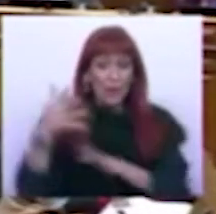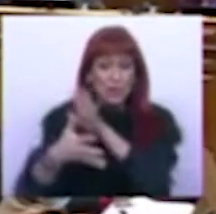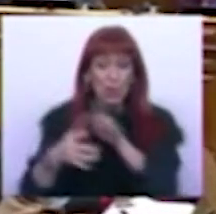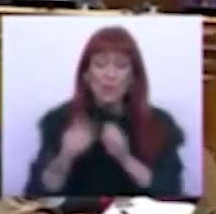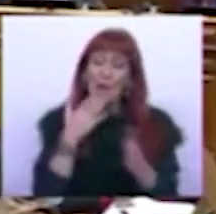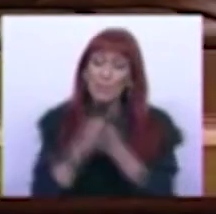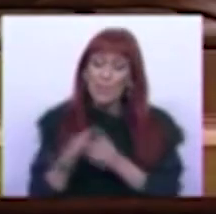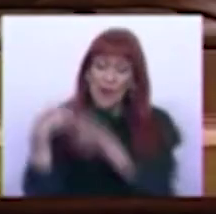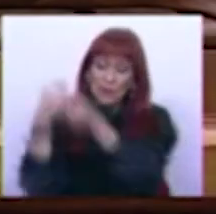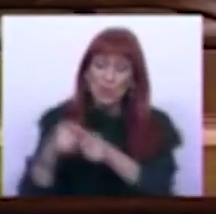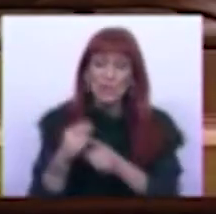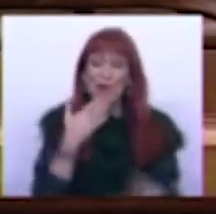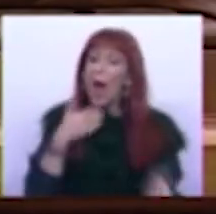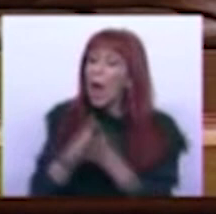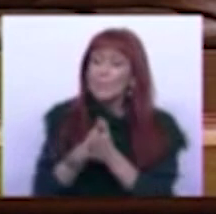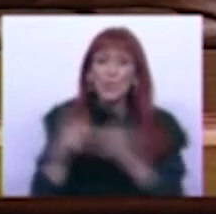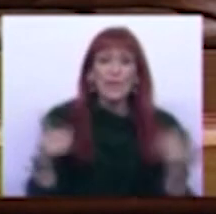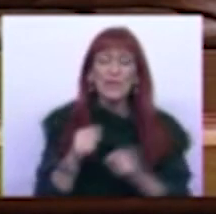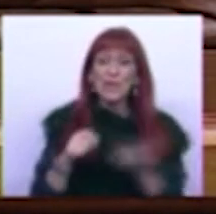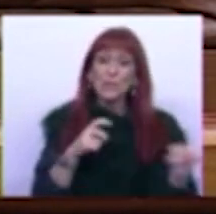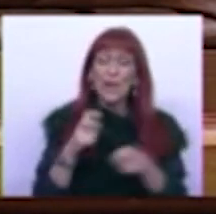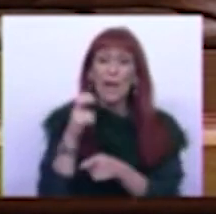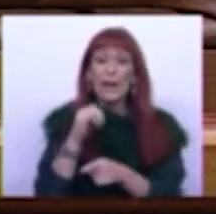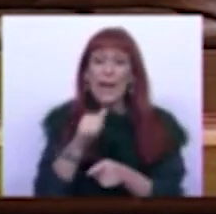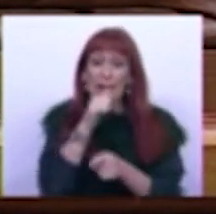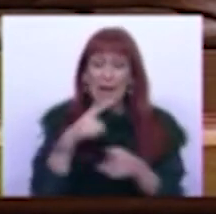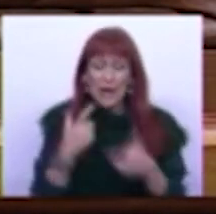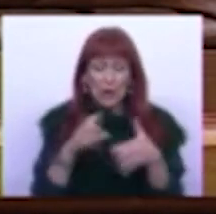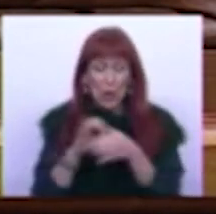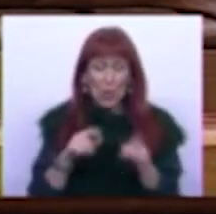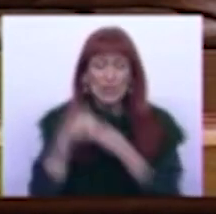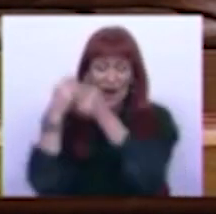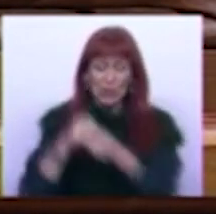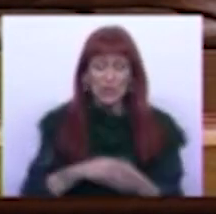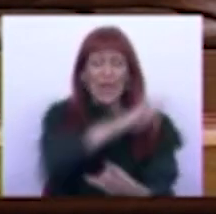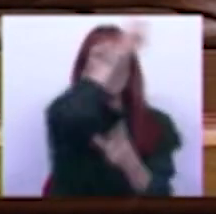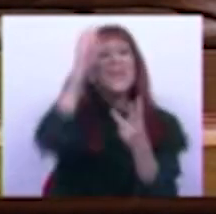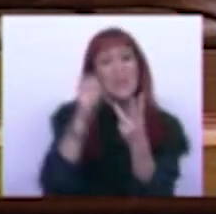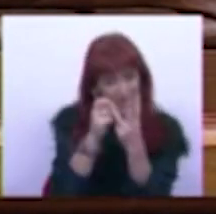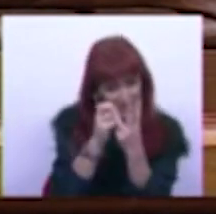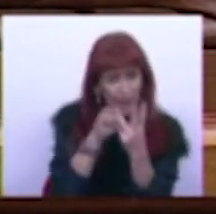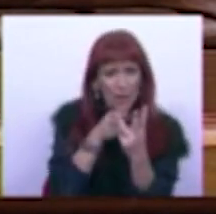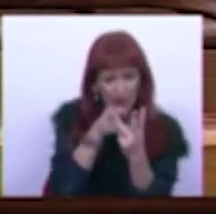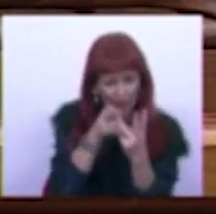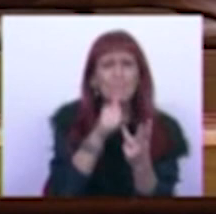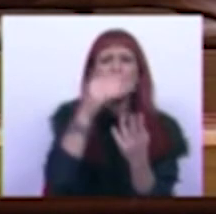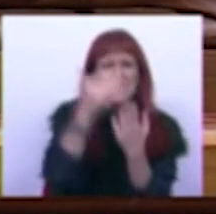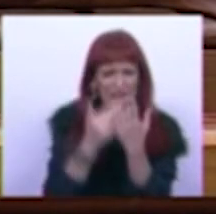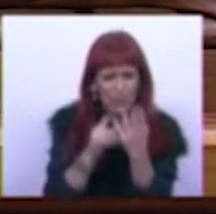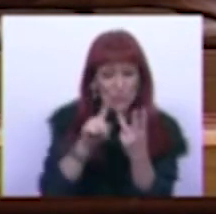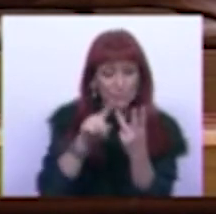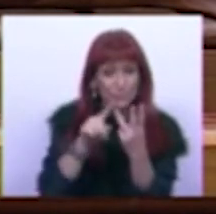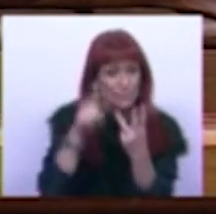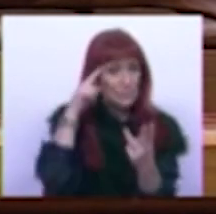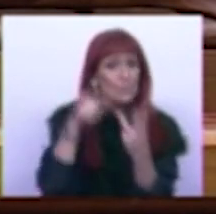explorações agrícolas e nos aproveitamentos hidroagrícolas. O terceiro eixo deste pacote de medidas